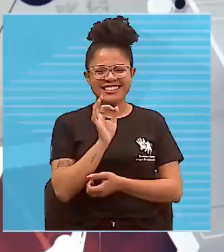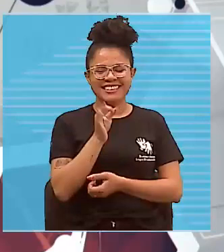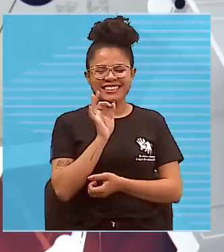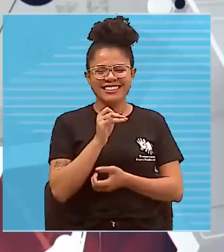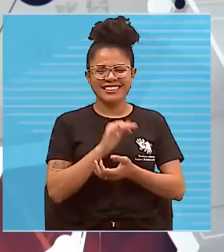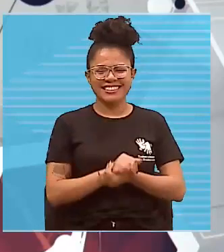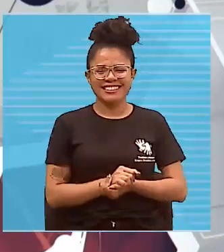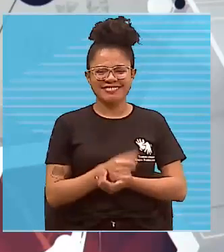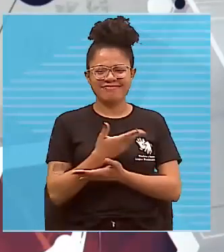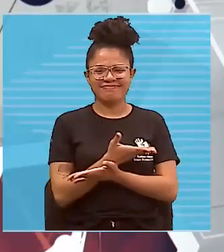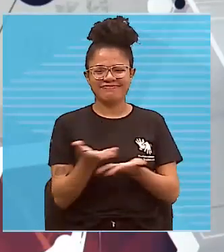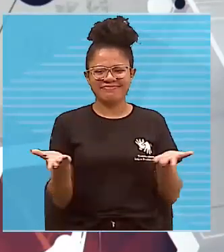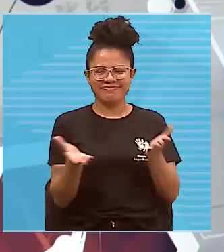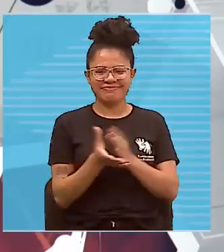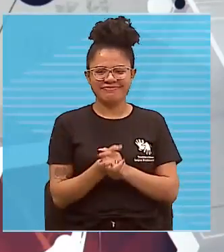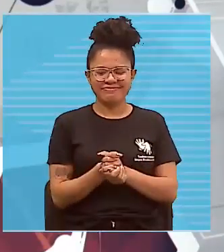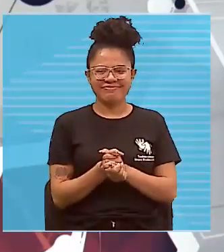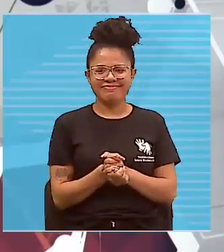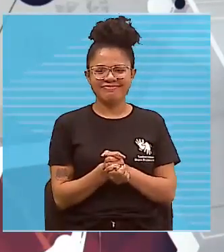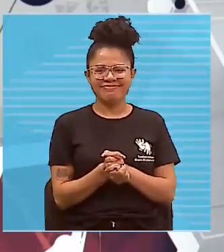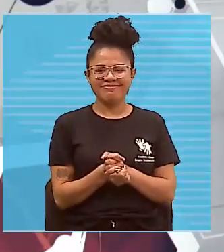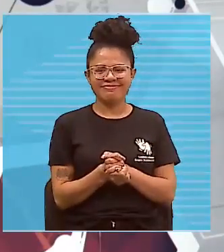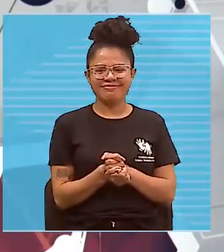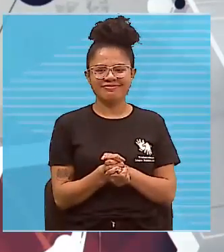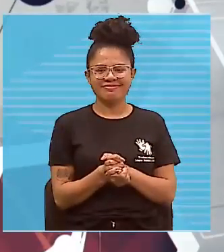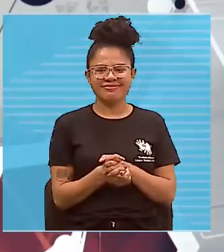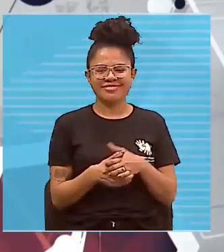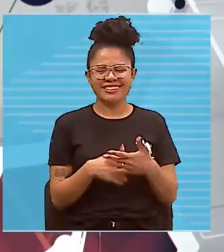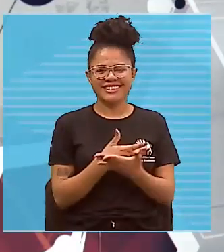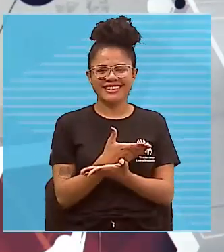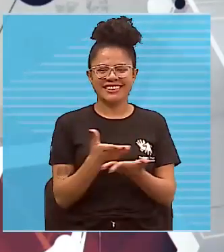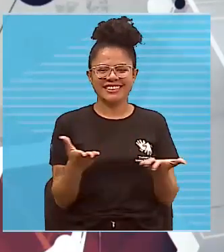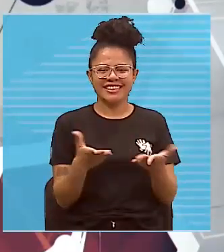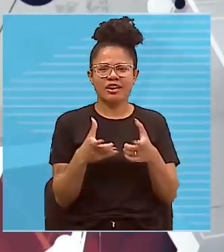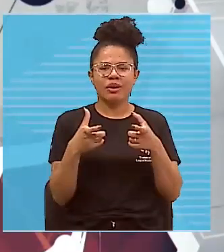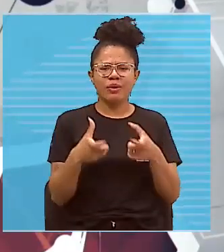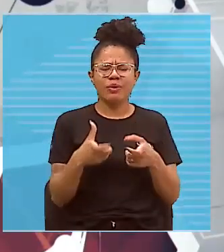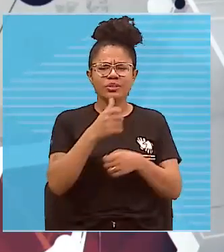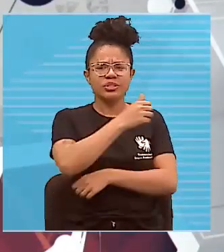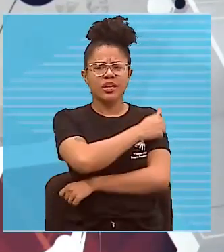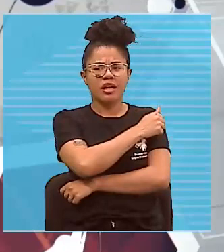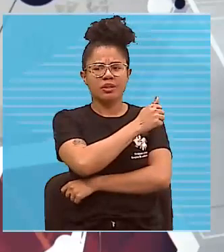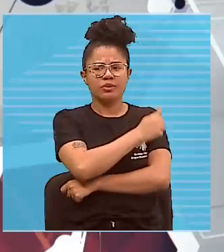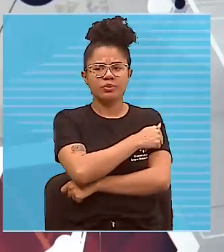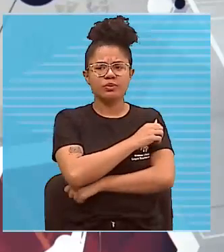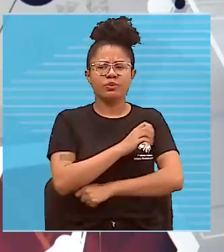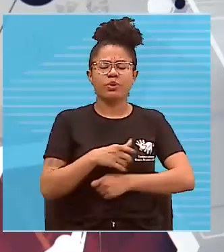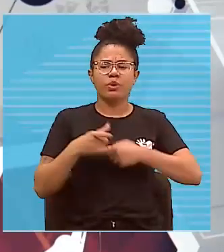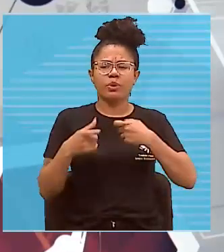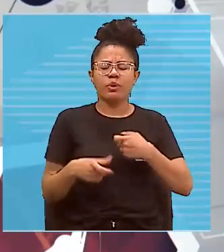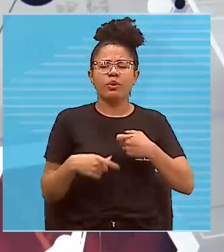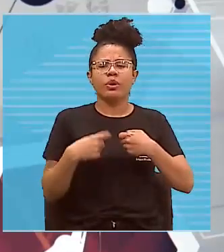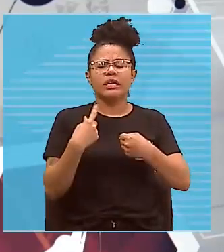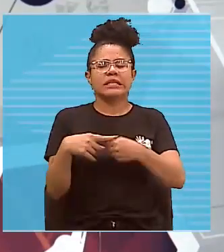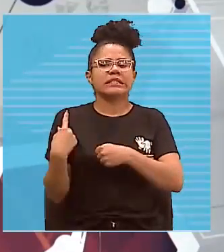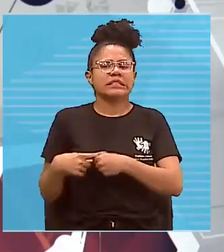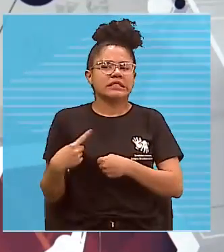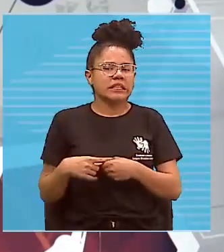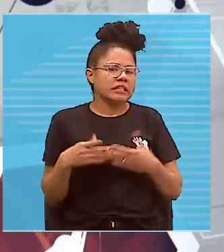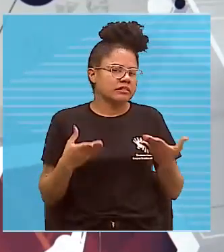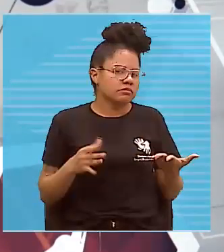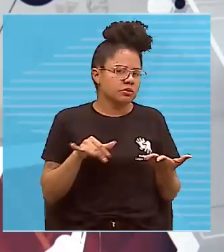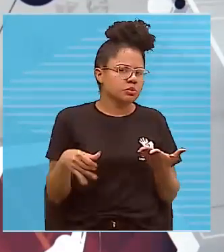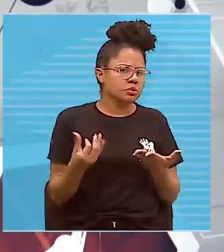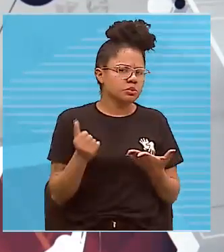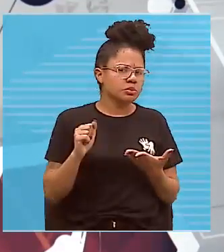essa resposta? Tô aguardando, viu, Jack? Cadê tu? Cadê a Michelle? Cadê Canavieira? Professora, eu respondi. E, Jack?